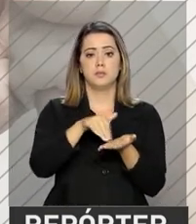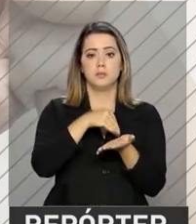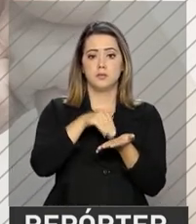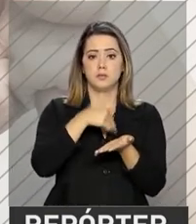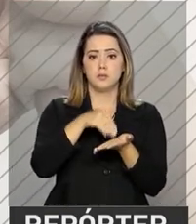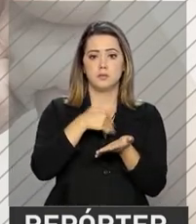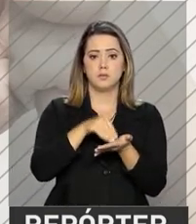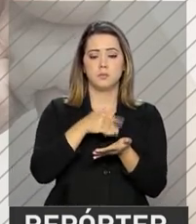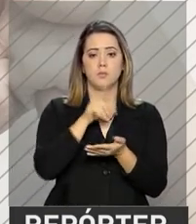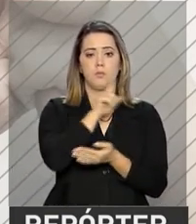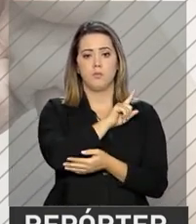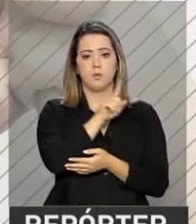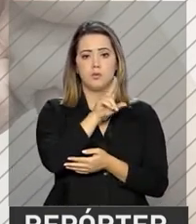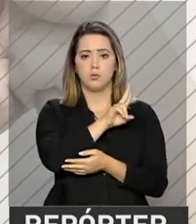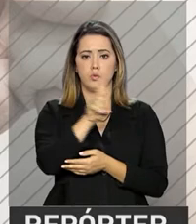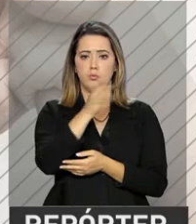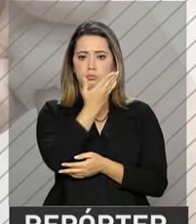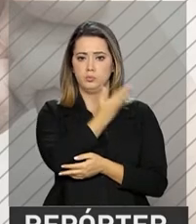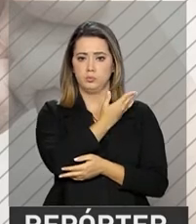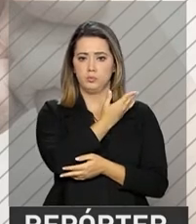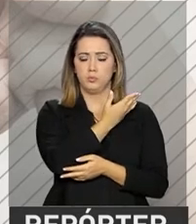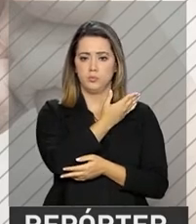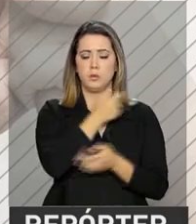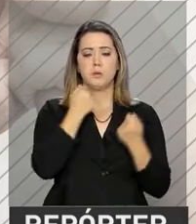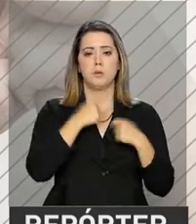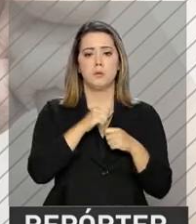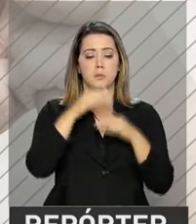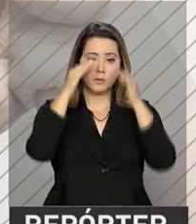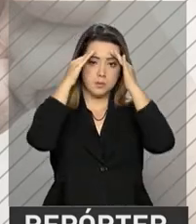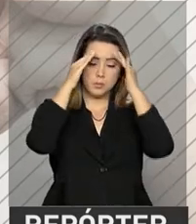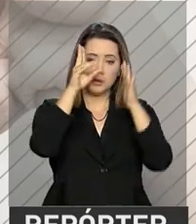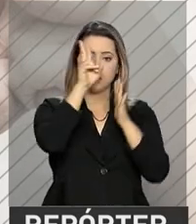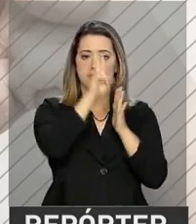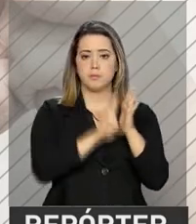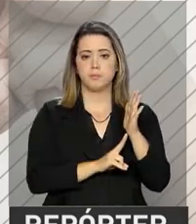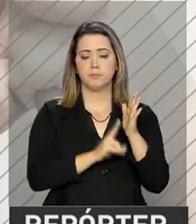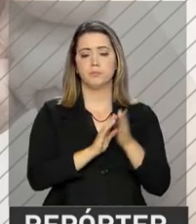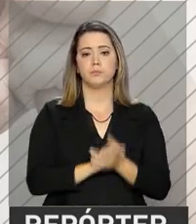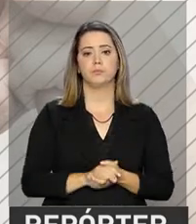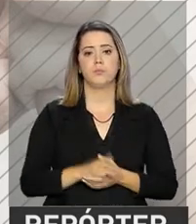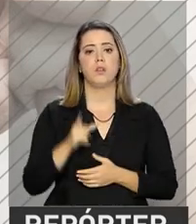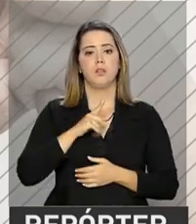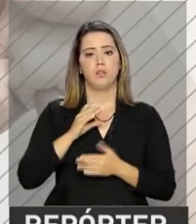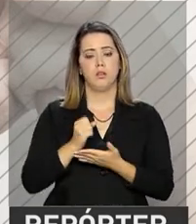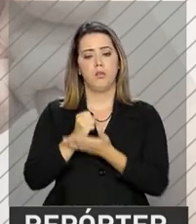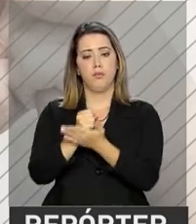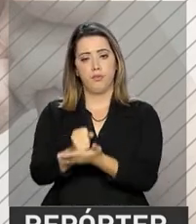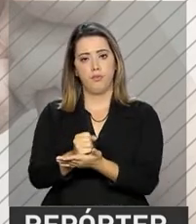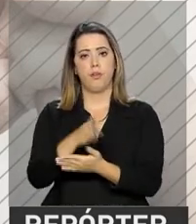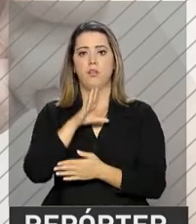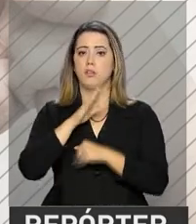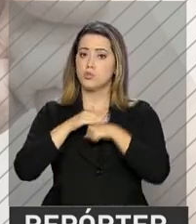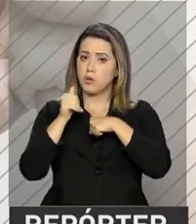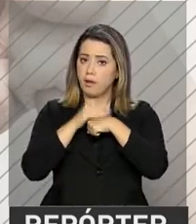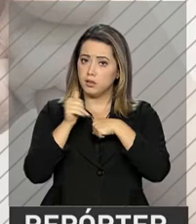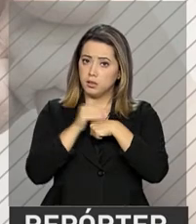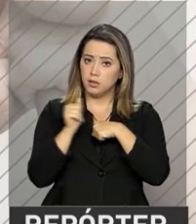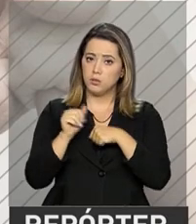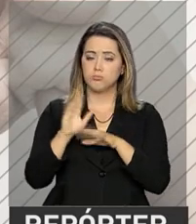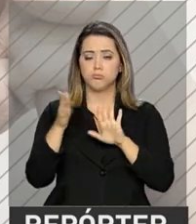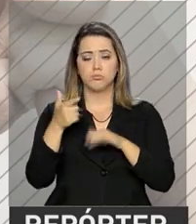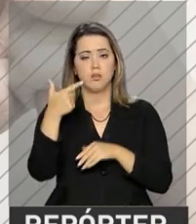programa Família Acolhedora e devem atender aos seguintes critérios. Ter disponibilidade afetiva, ter